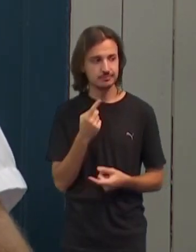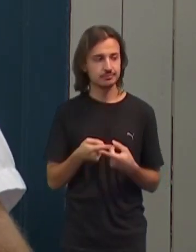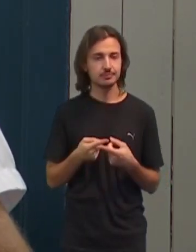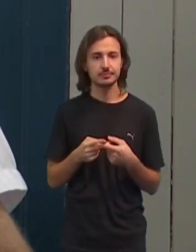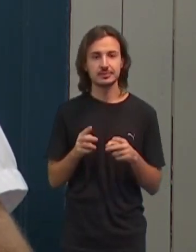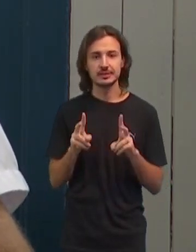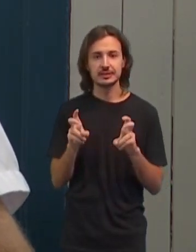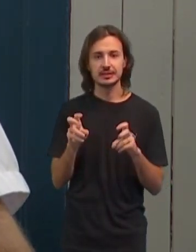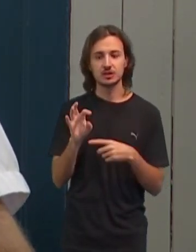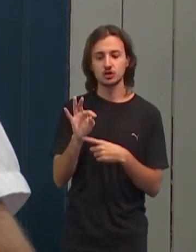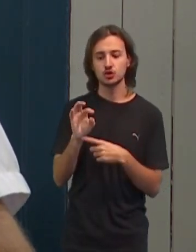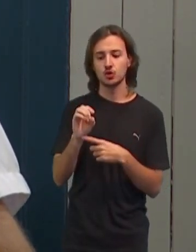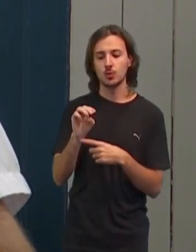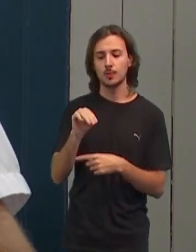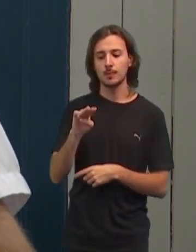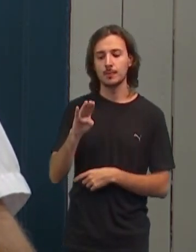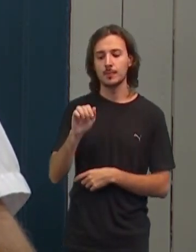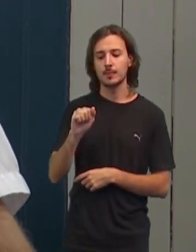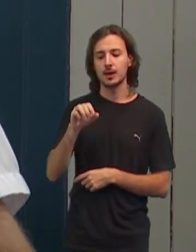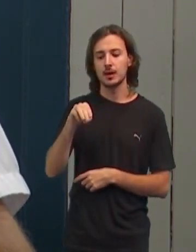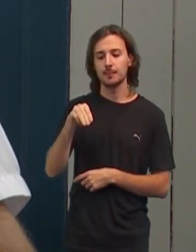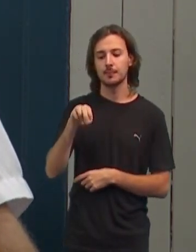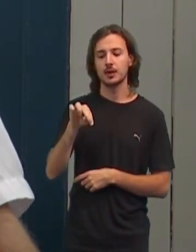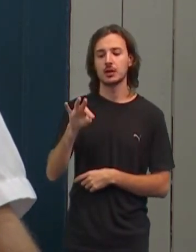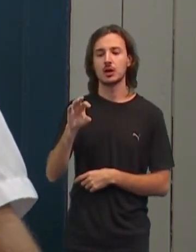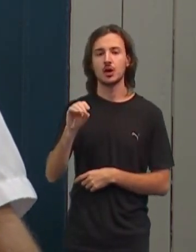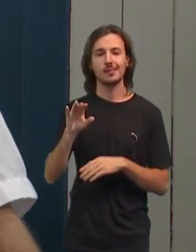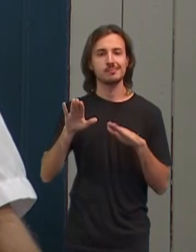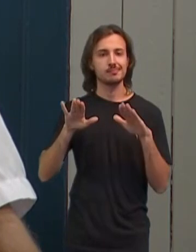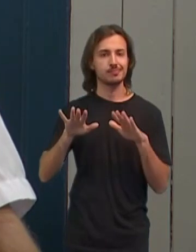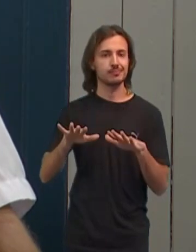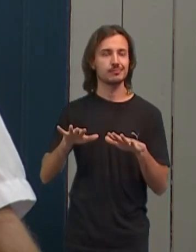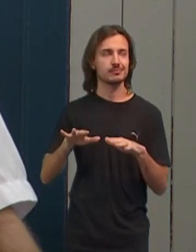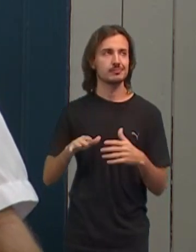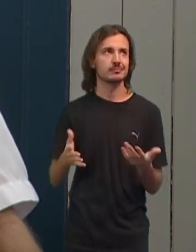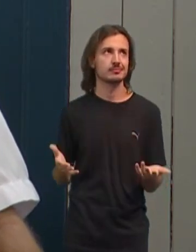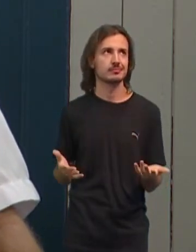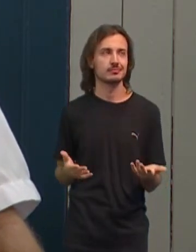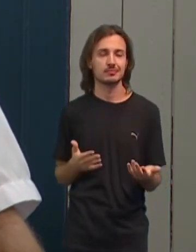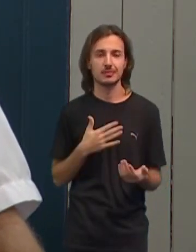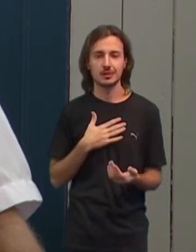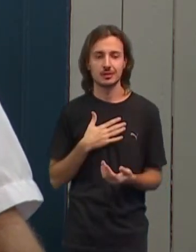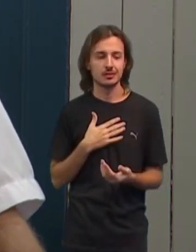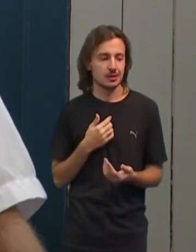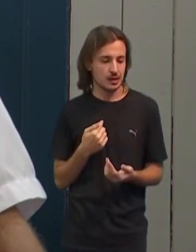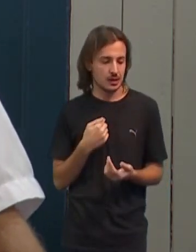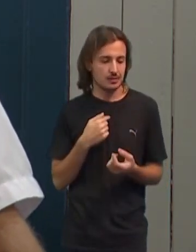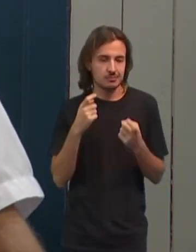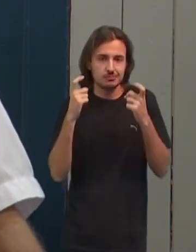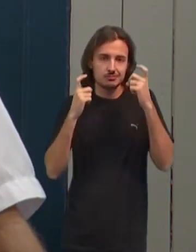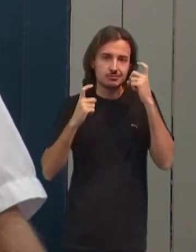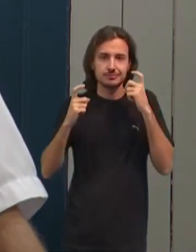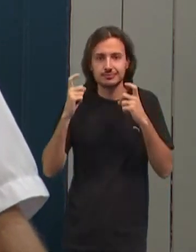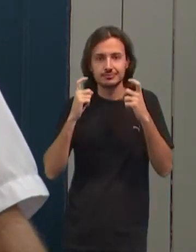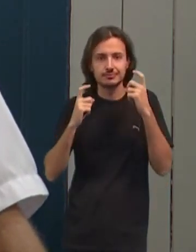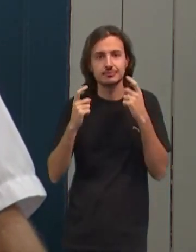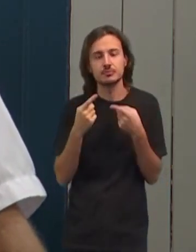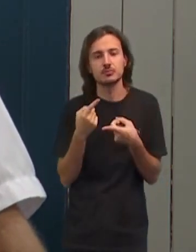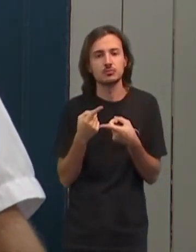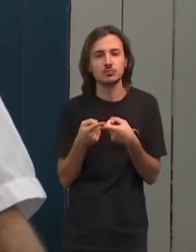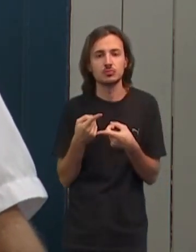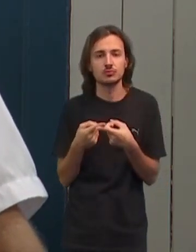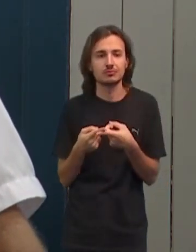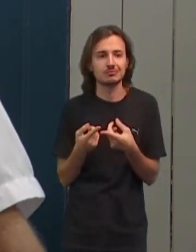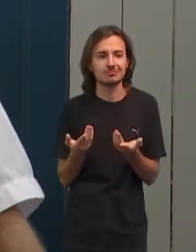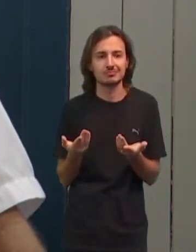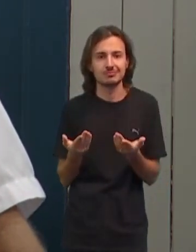tombamento, isso nos preocupa, porque quando quer tombar um bem que é de alguém,